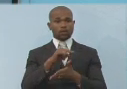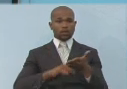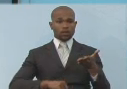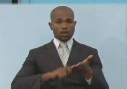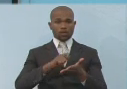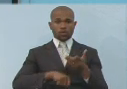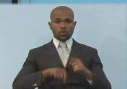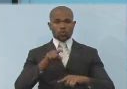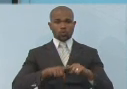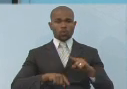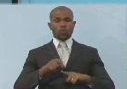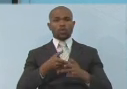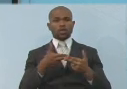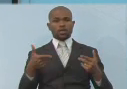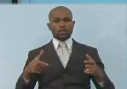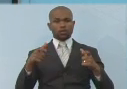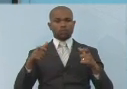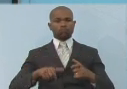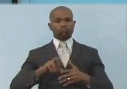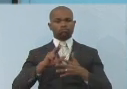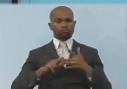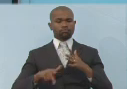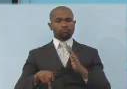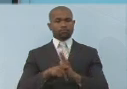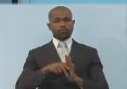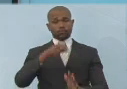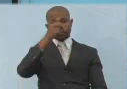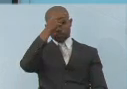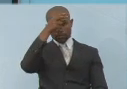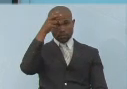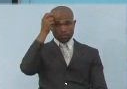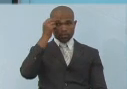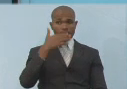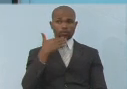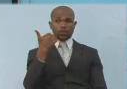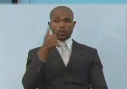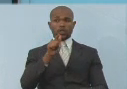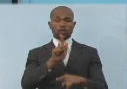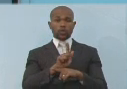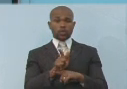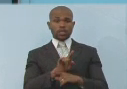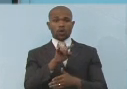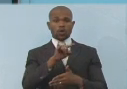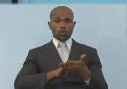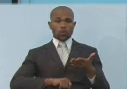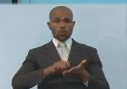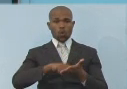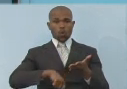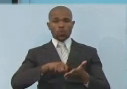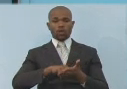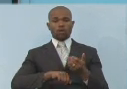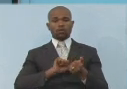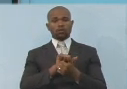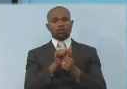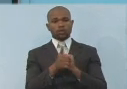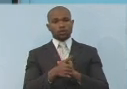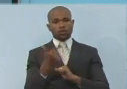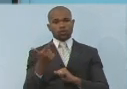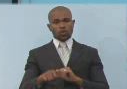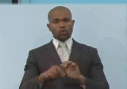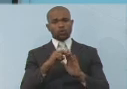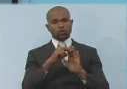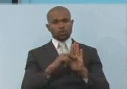em diversas unidades da Prefeitura, melhorias no sistema de gestão de contratos, readequação da normatização